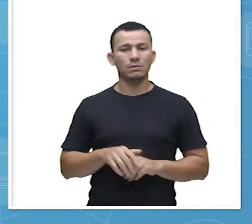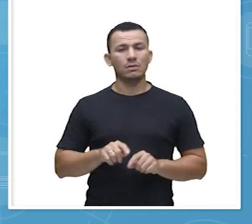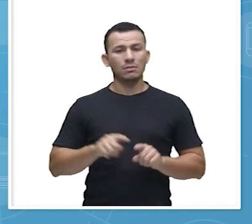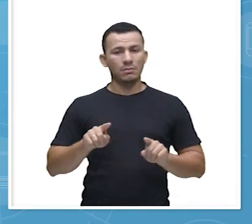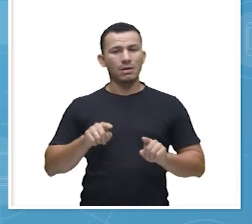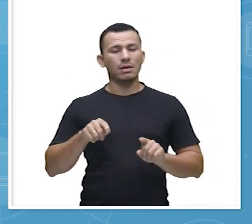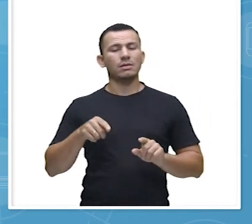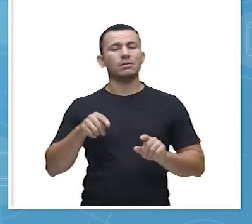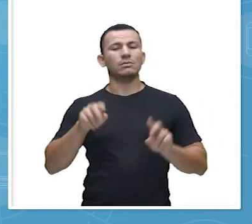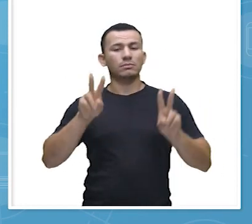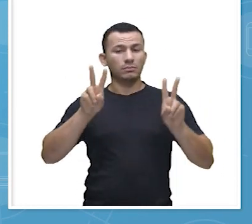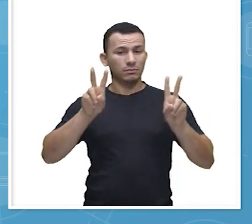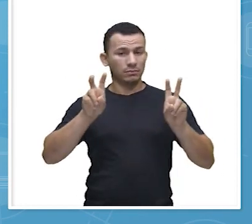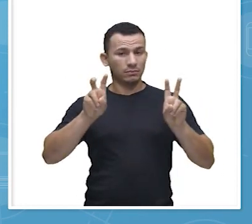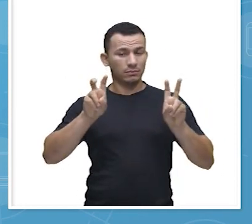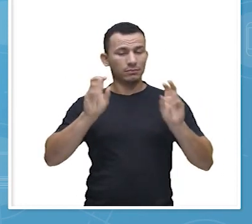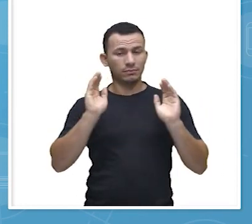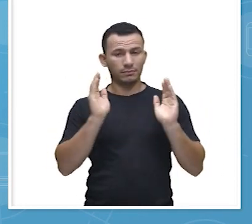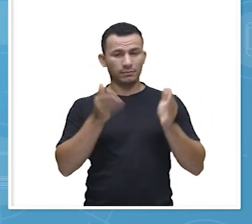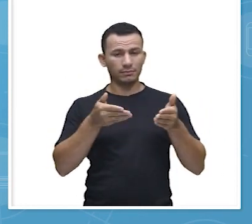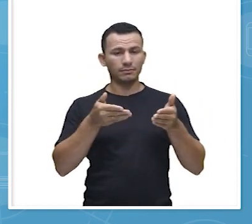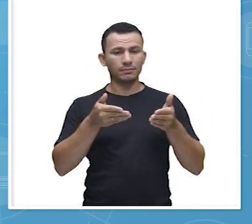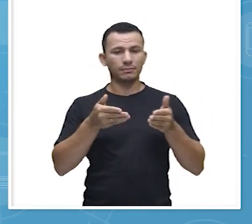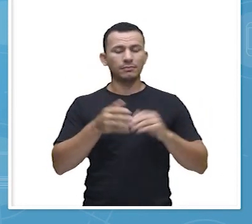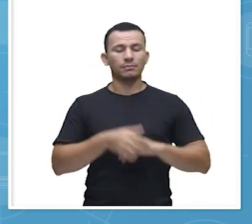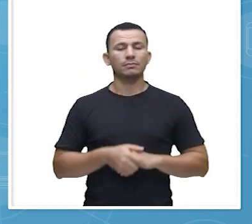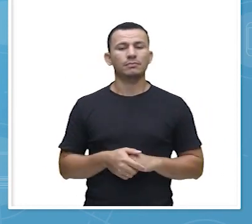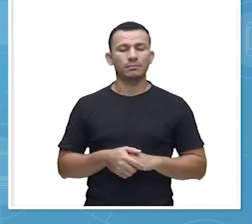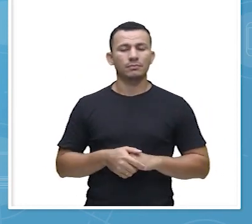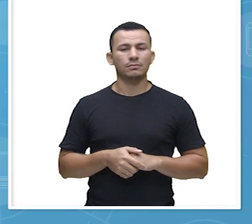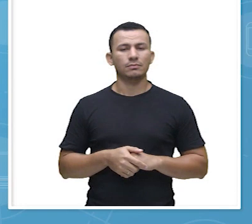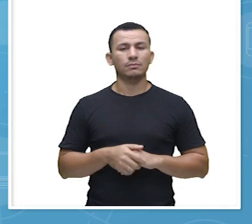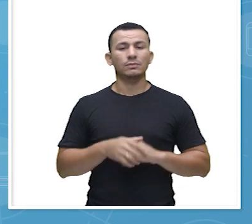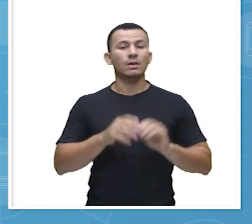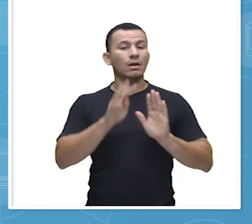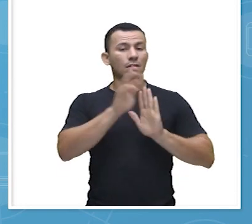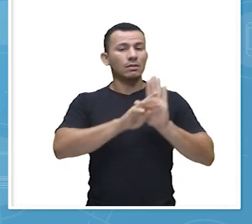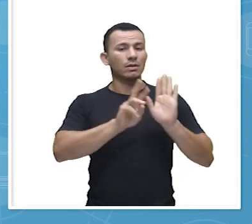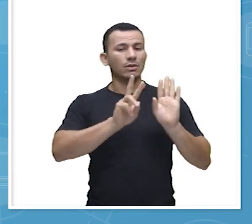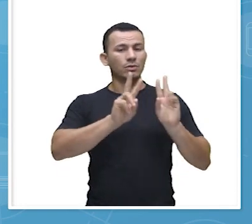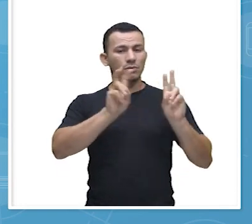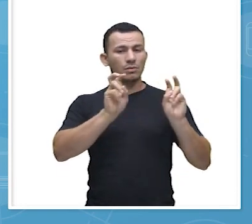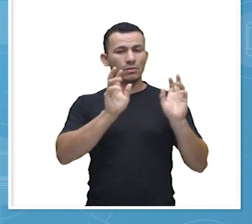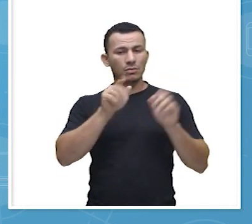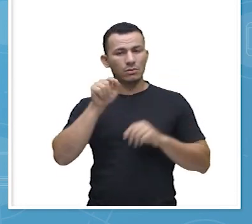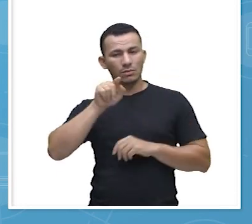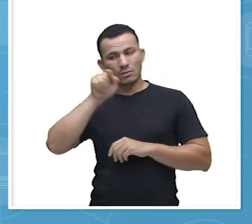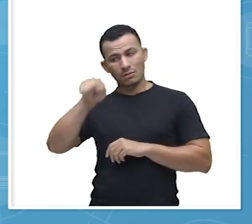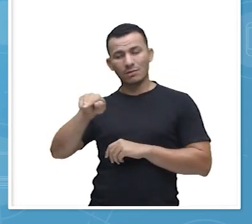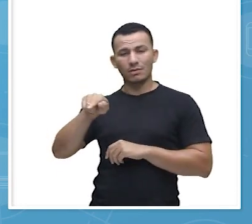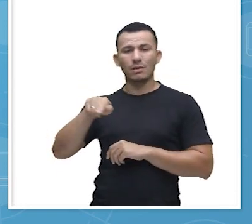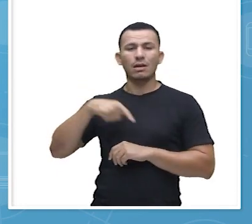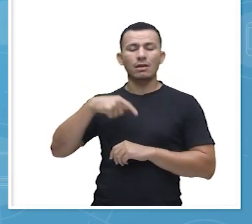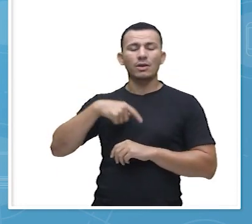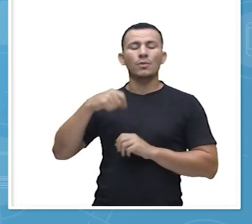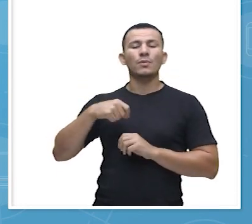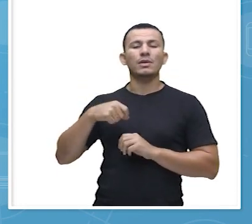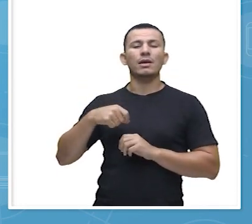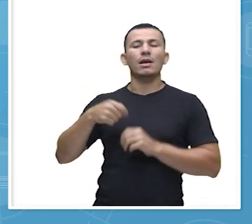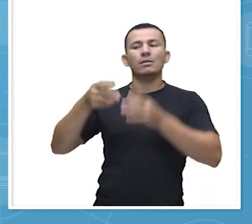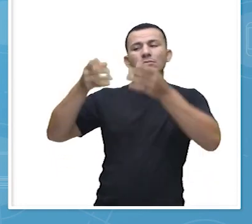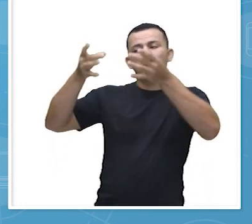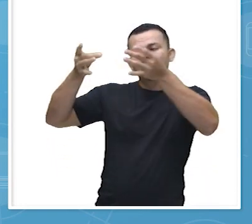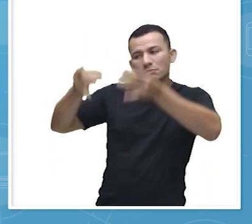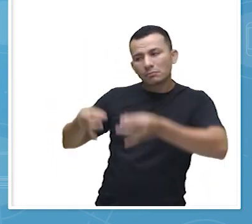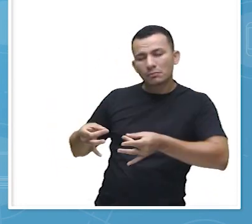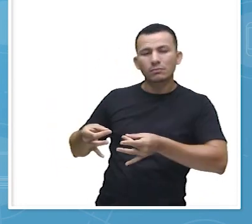nos prendendo a esse pequeno trecho. E é um texto que, sobre a Marília, vai trazer caracterizações. Então a gente fica sabendo o quê? Que